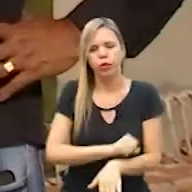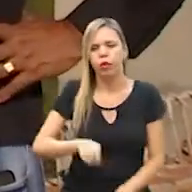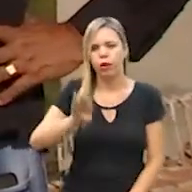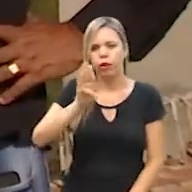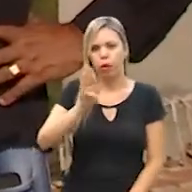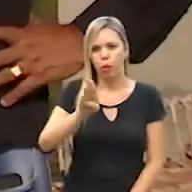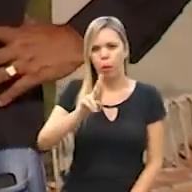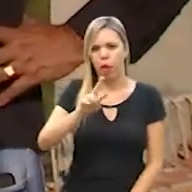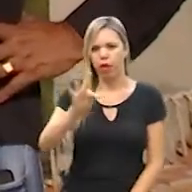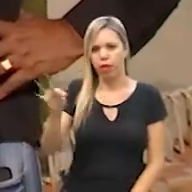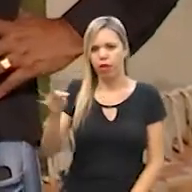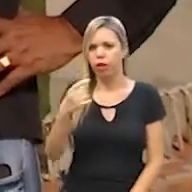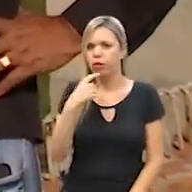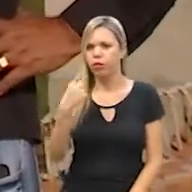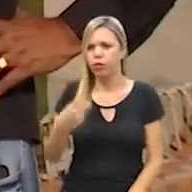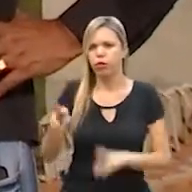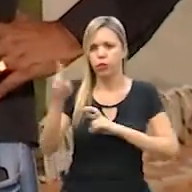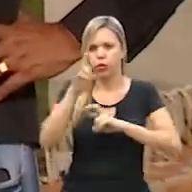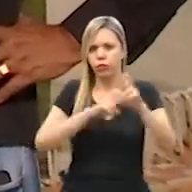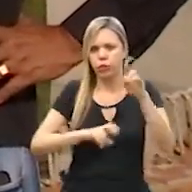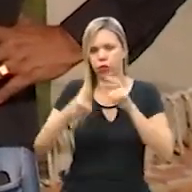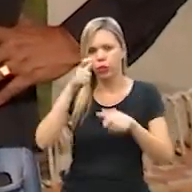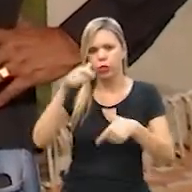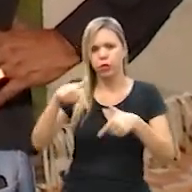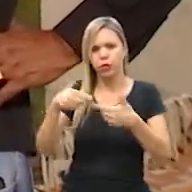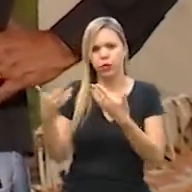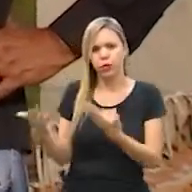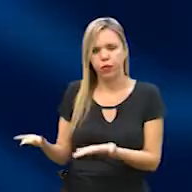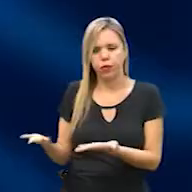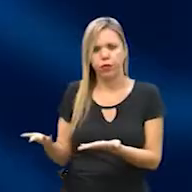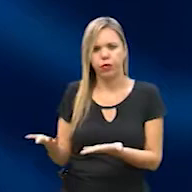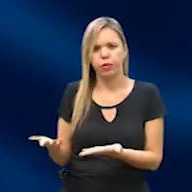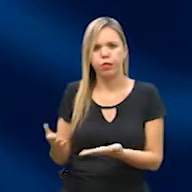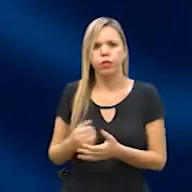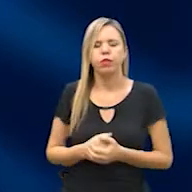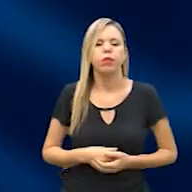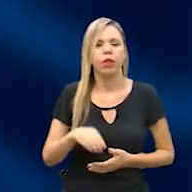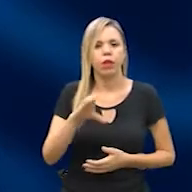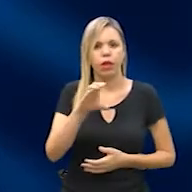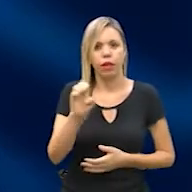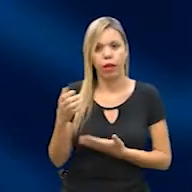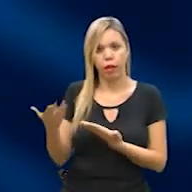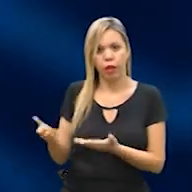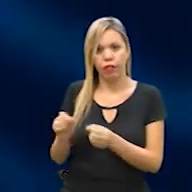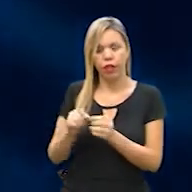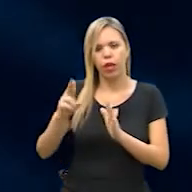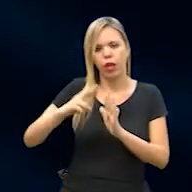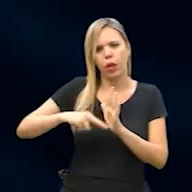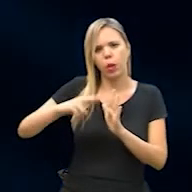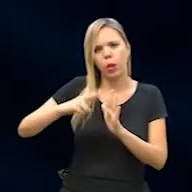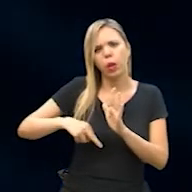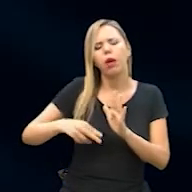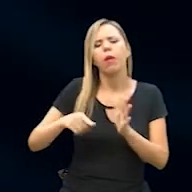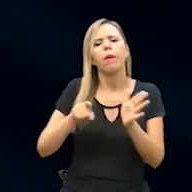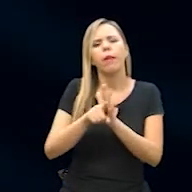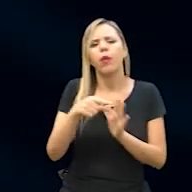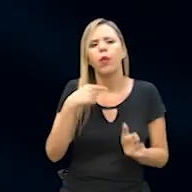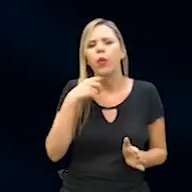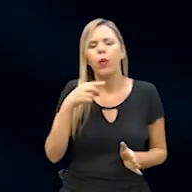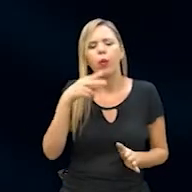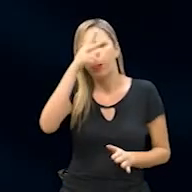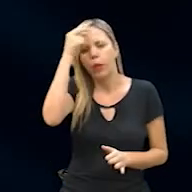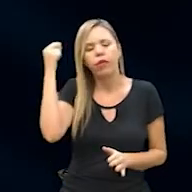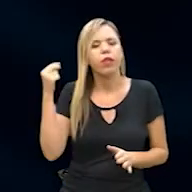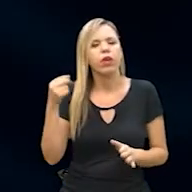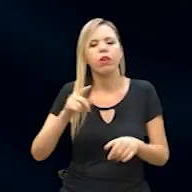o BRT de Campinas, foram fiscalizar os trabalhos. A CE fez um requerimento que questiona à Prefeitura